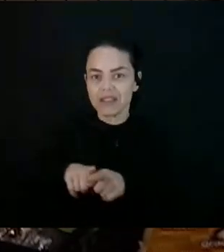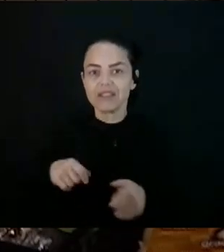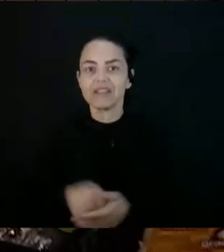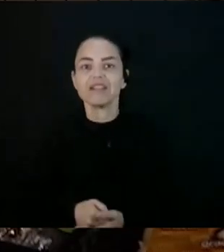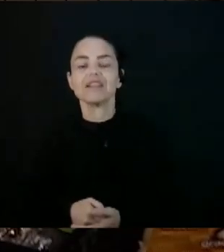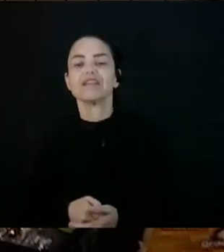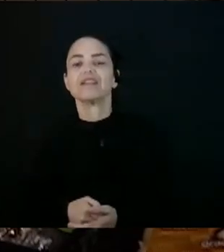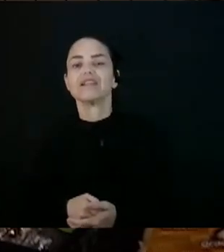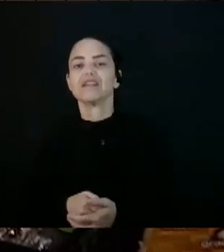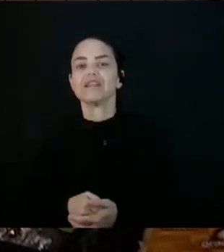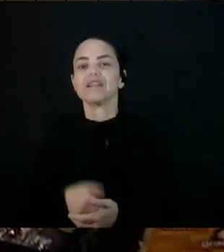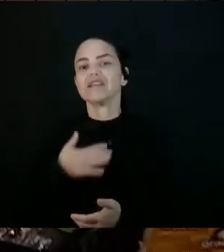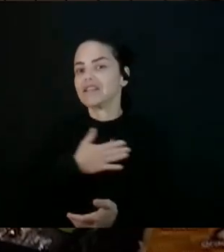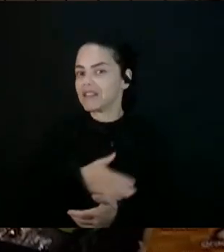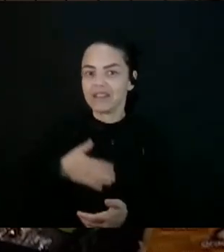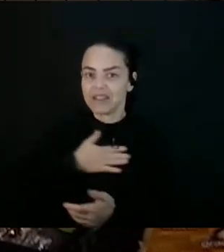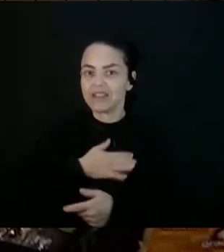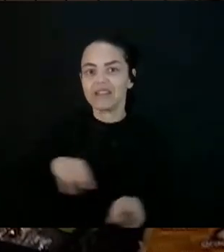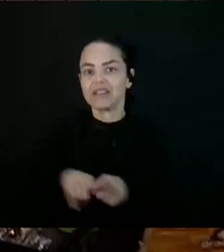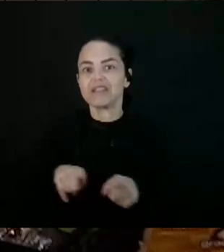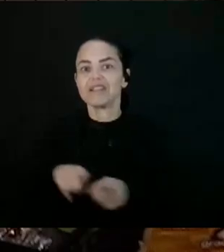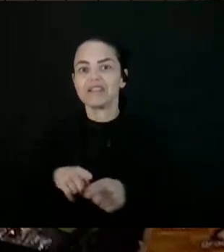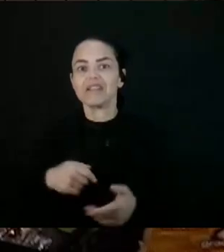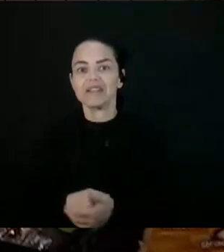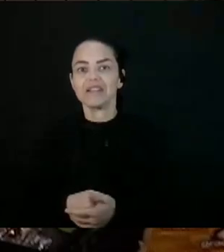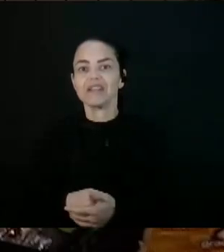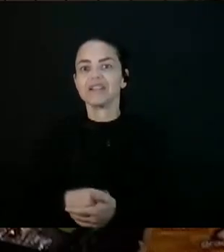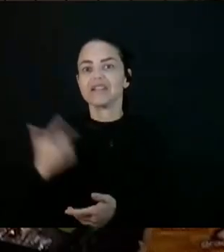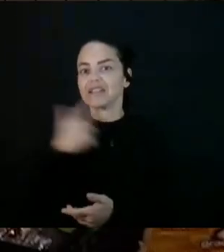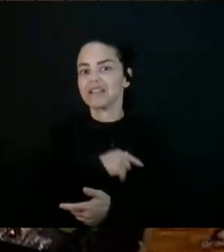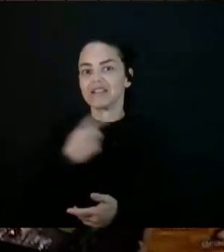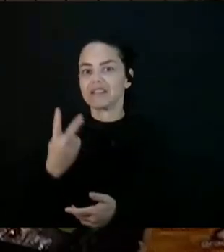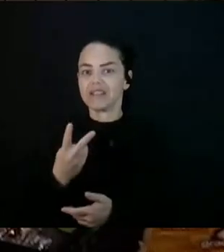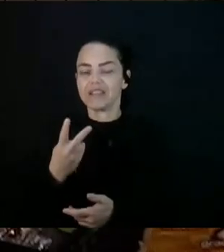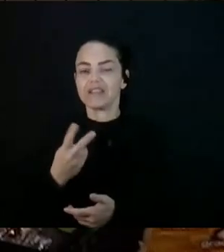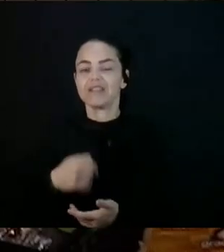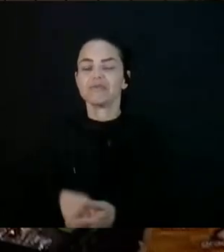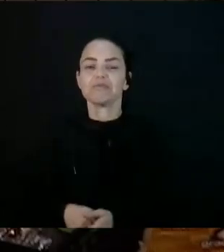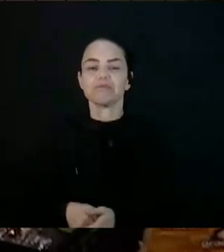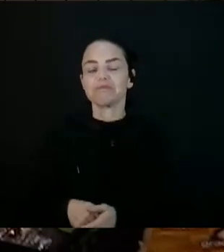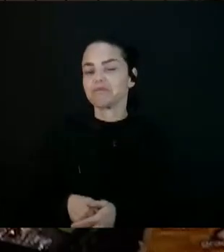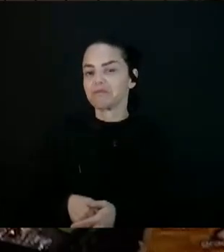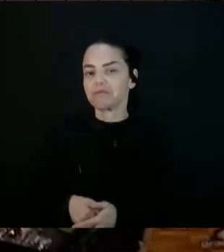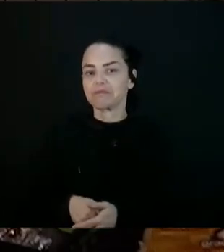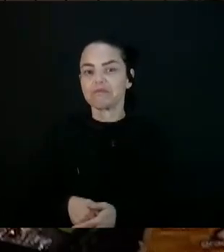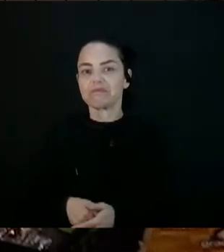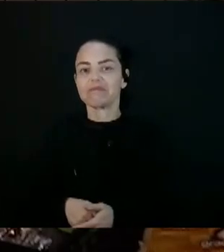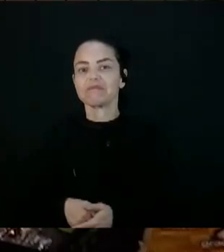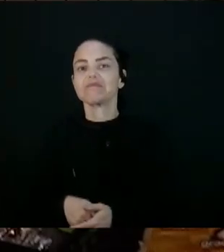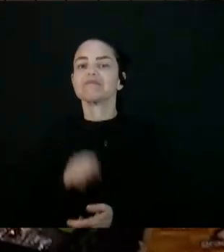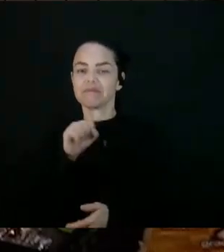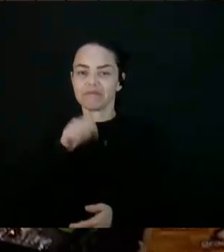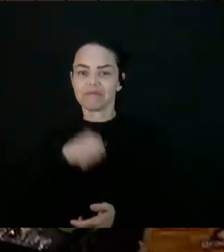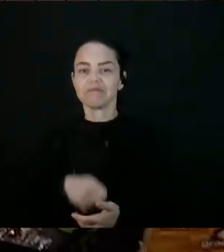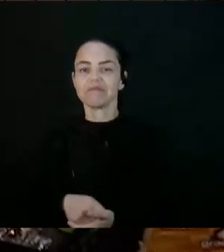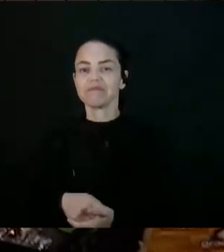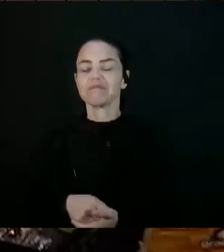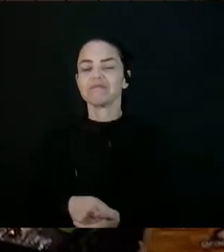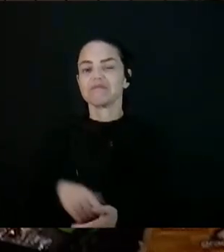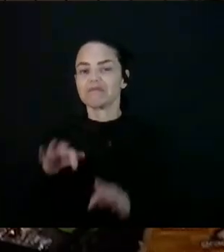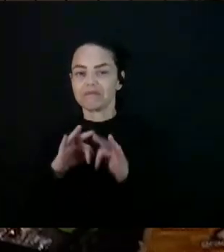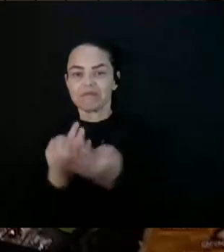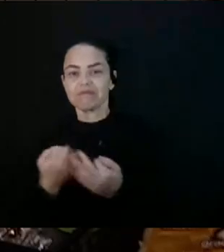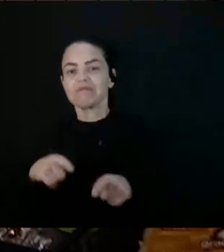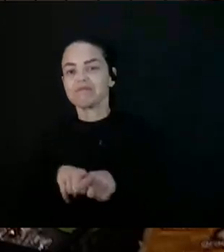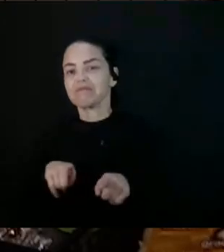Eu gostei também de que eu já consegui 2 Legends. E é isso. E sua família conta também que é